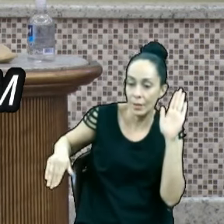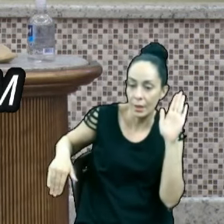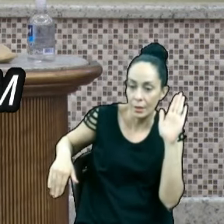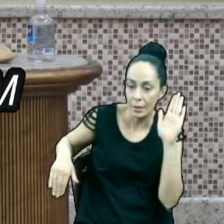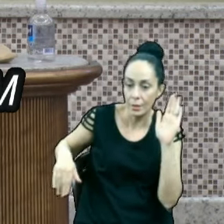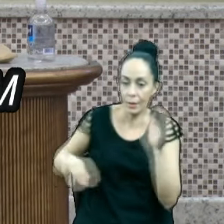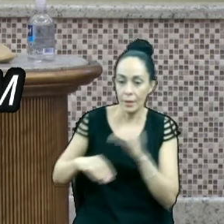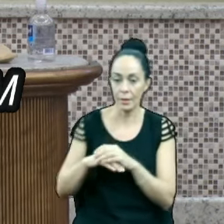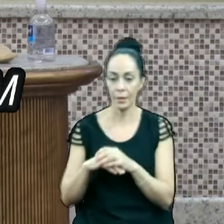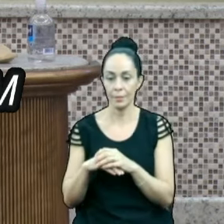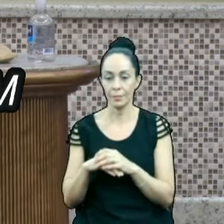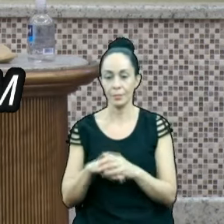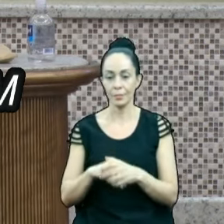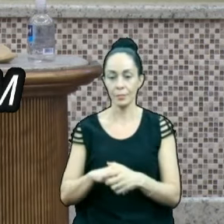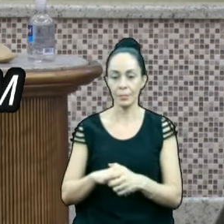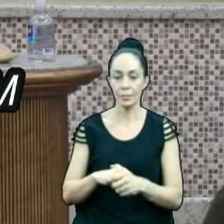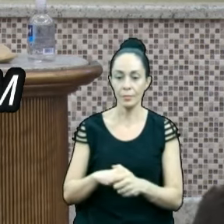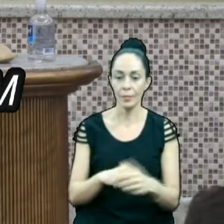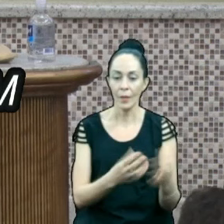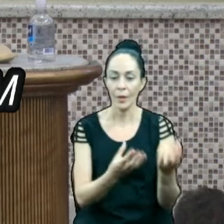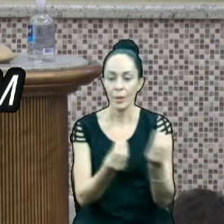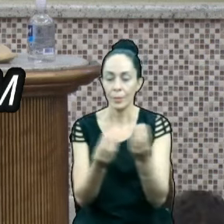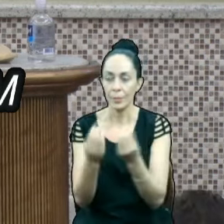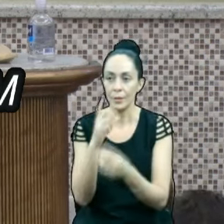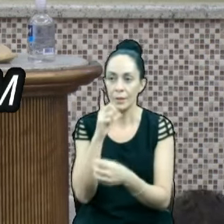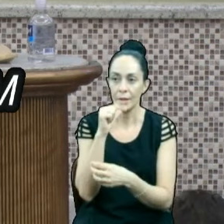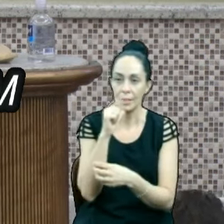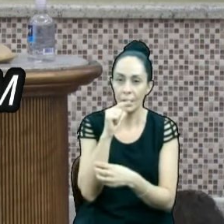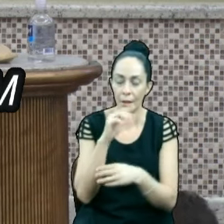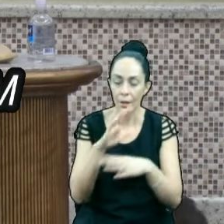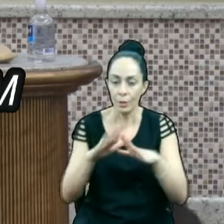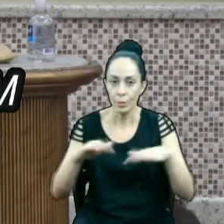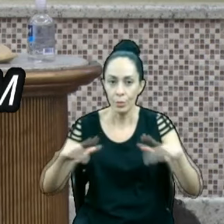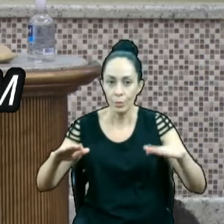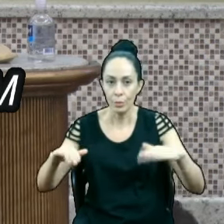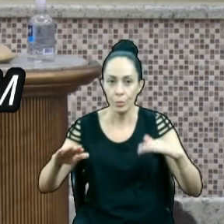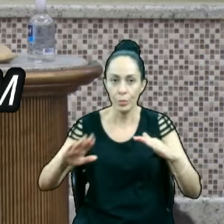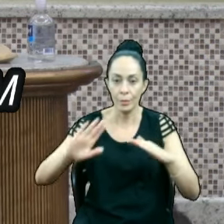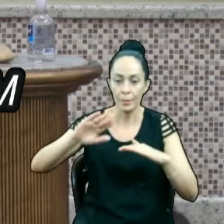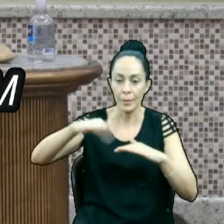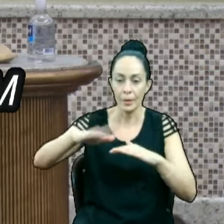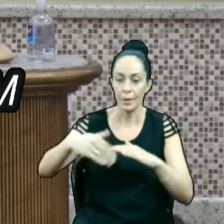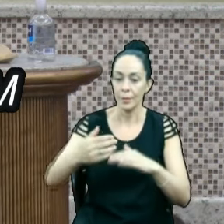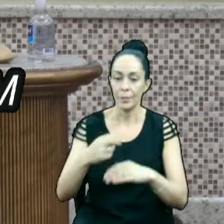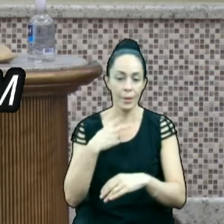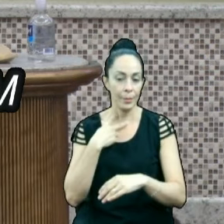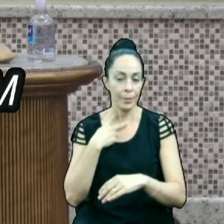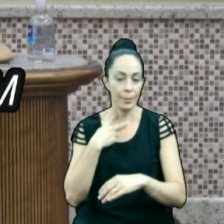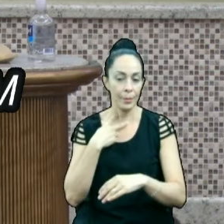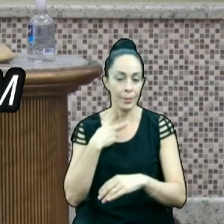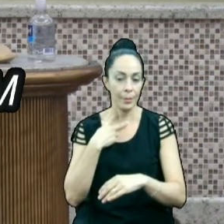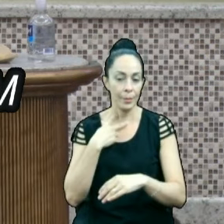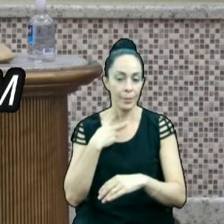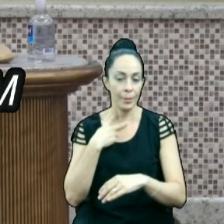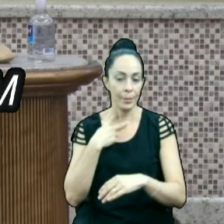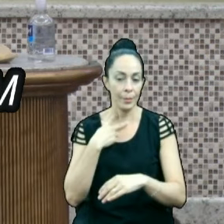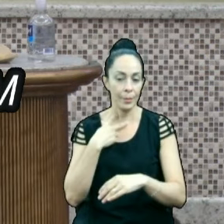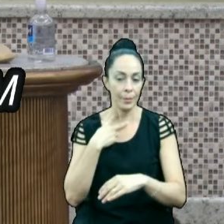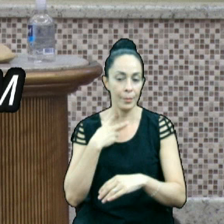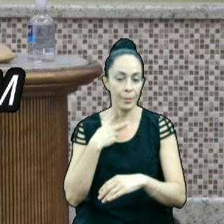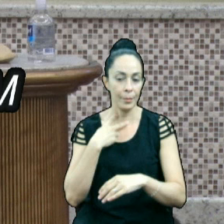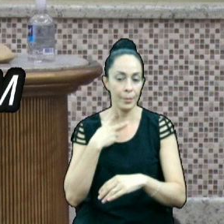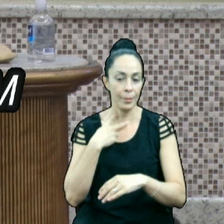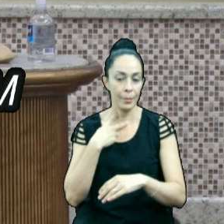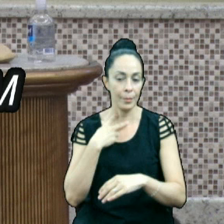qual não se podia passar aleluia glória a Deus o sabor sua